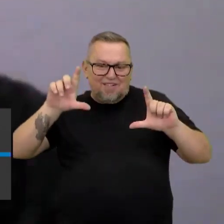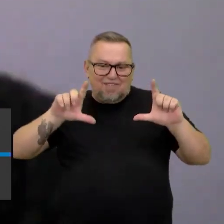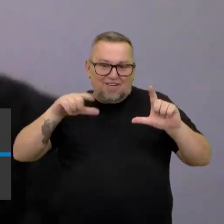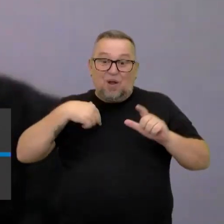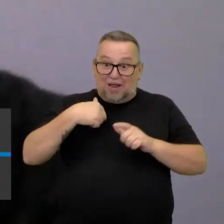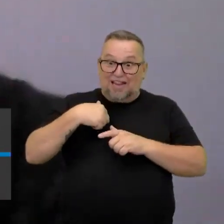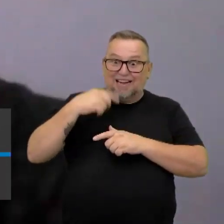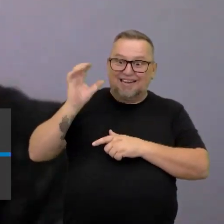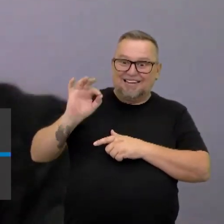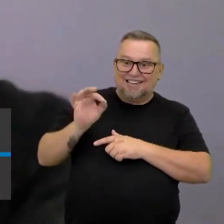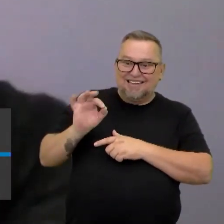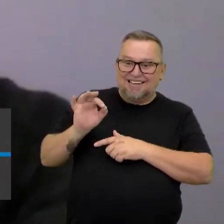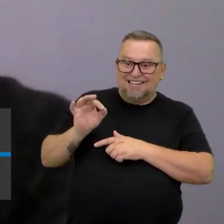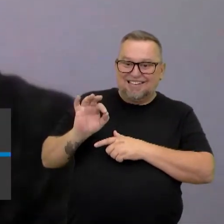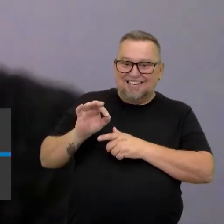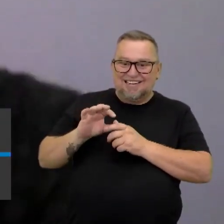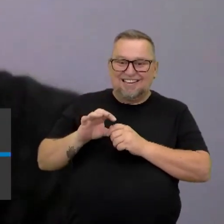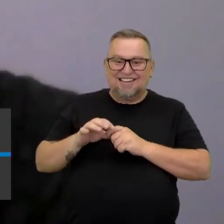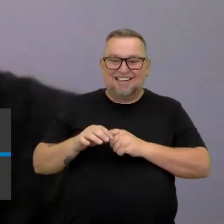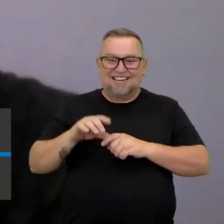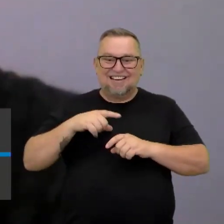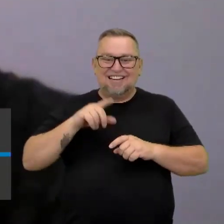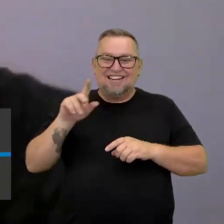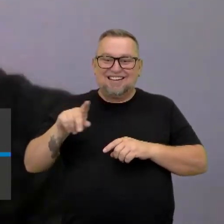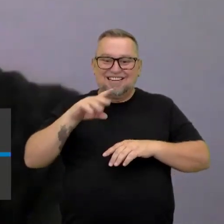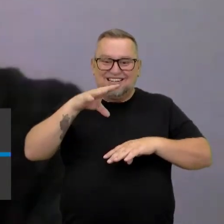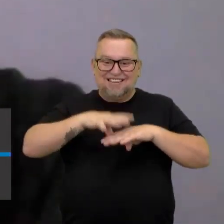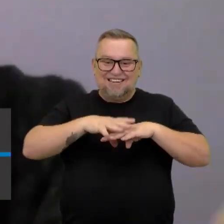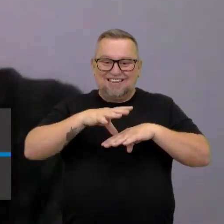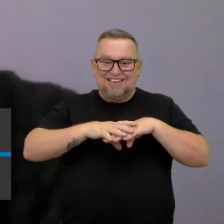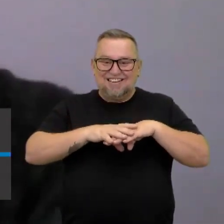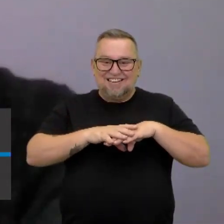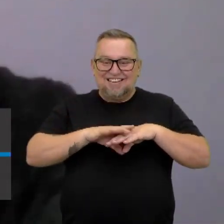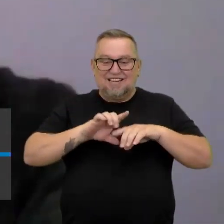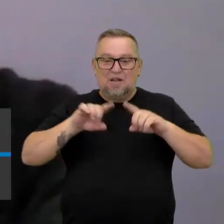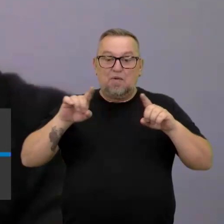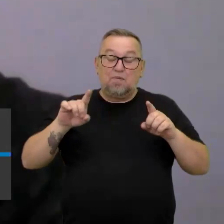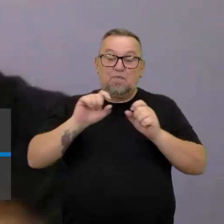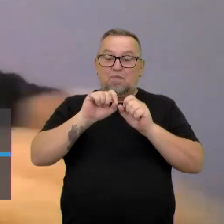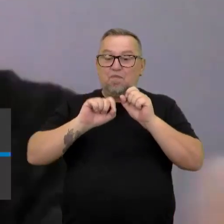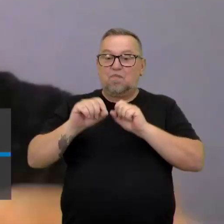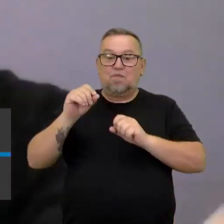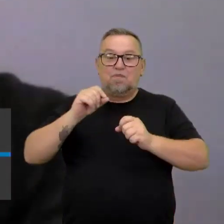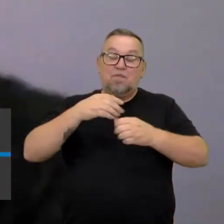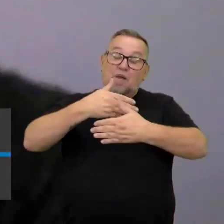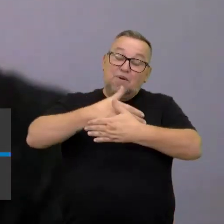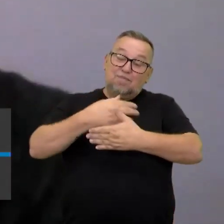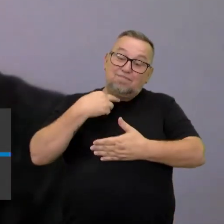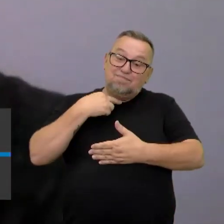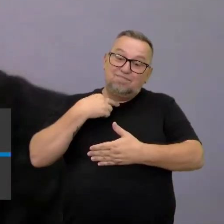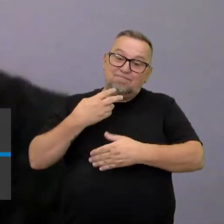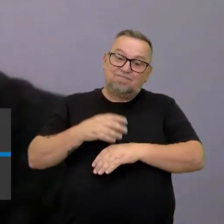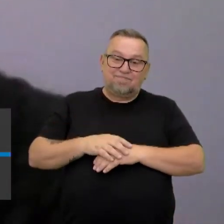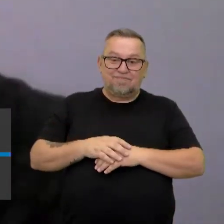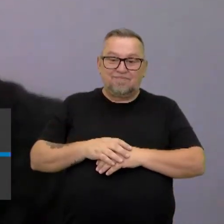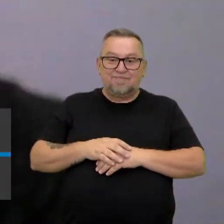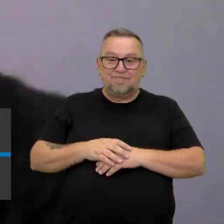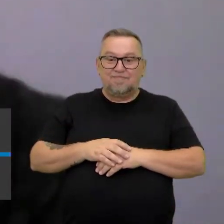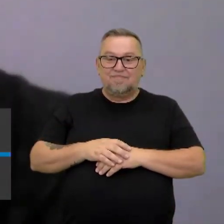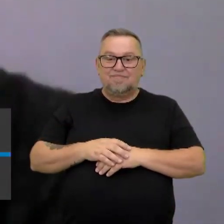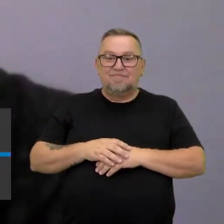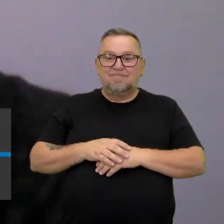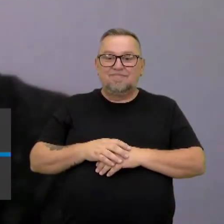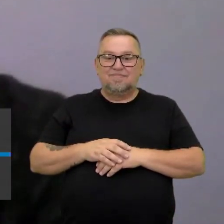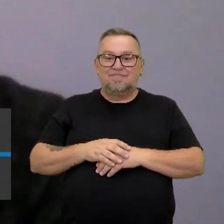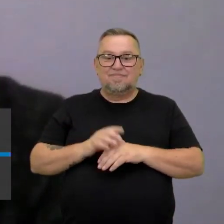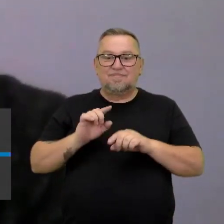Sou eu mesmo, professor de matemática e tal. Aí ele quis me abraçar. Eu falei: Não, não posso te abraçar, porque como eu estou em isolamento, eu não posso. Ficou todo